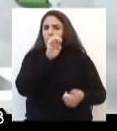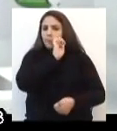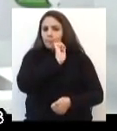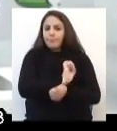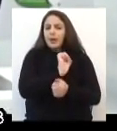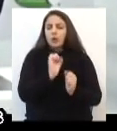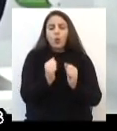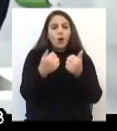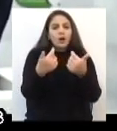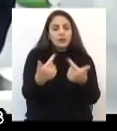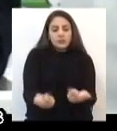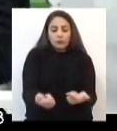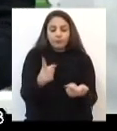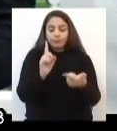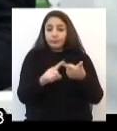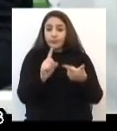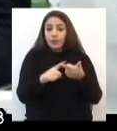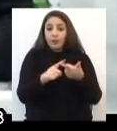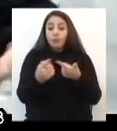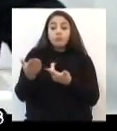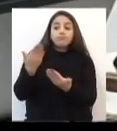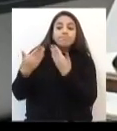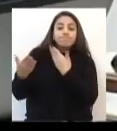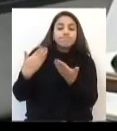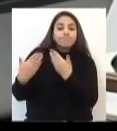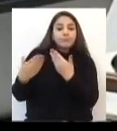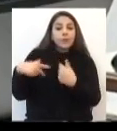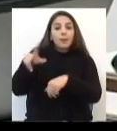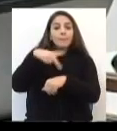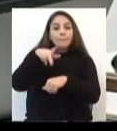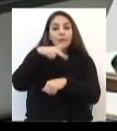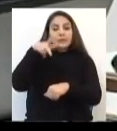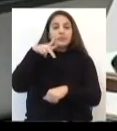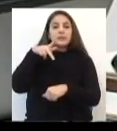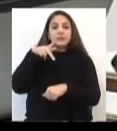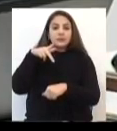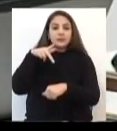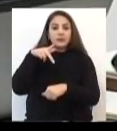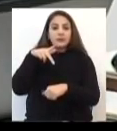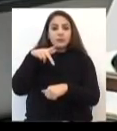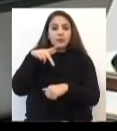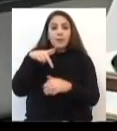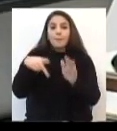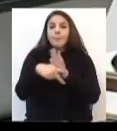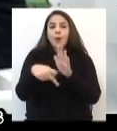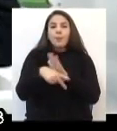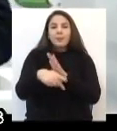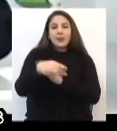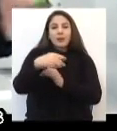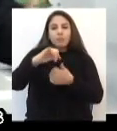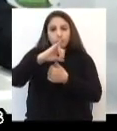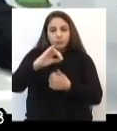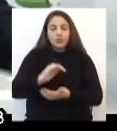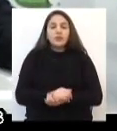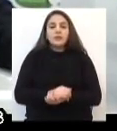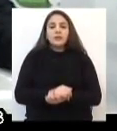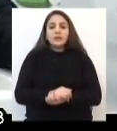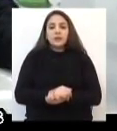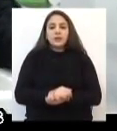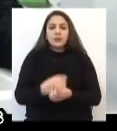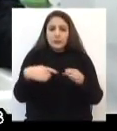paralisou as suas ações no diálogo com os países da América Latina. O